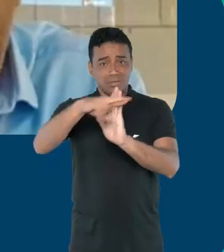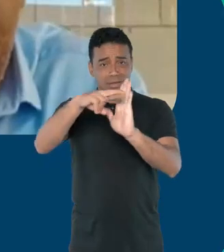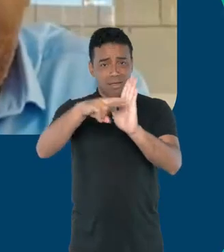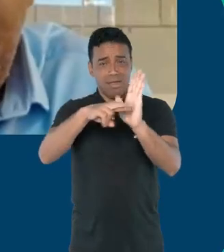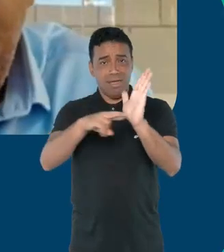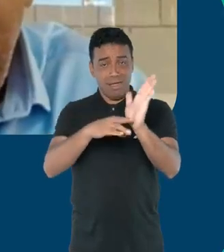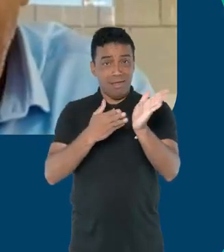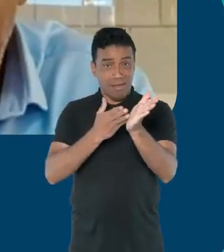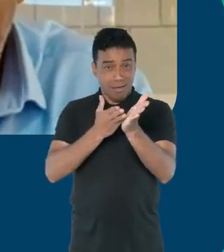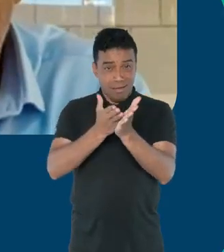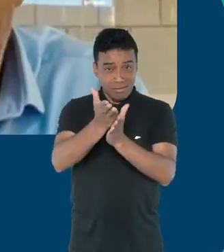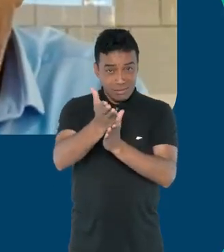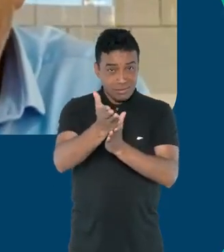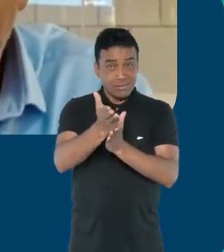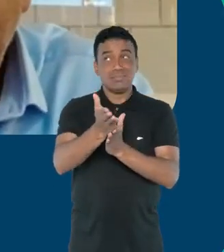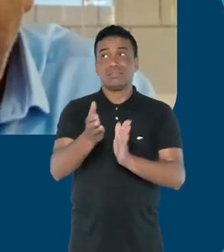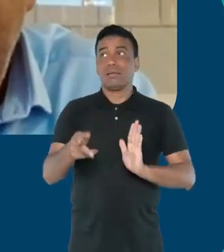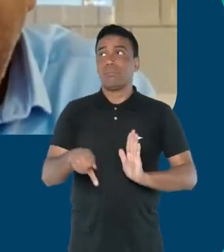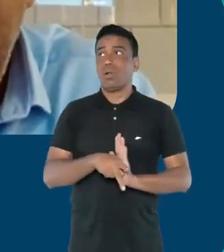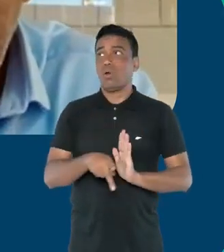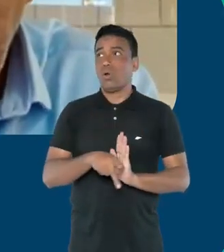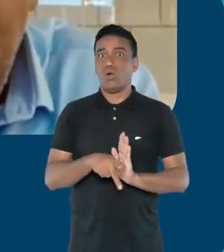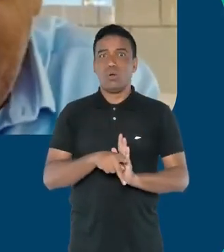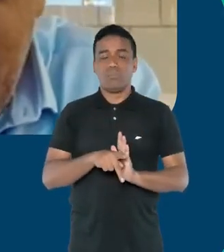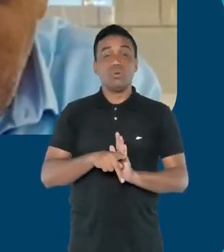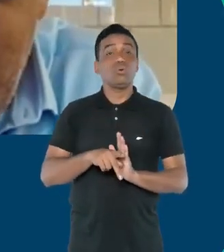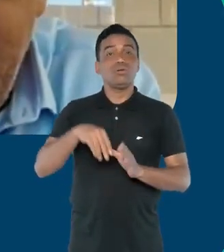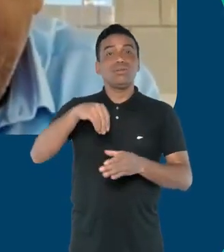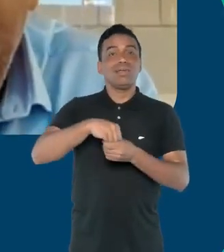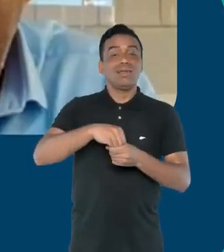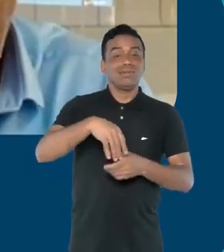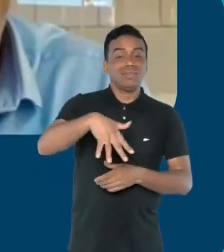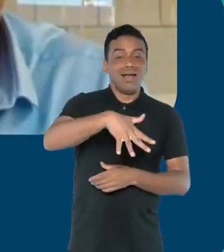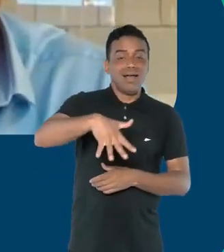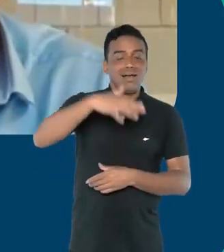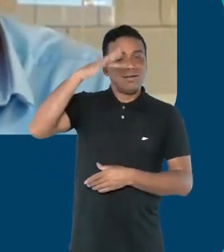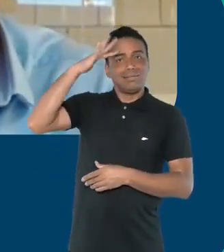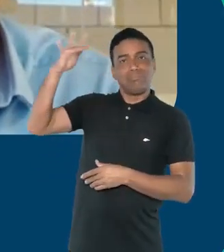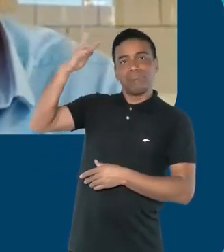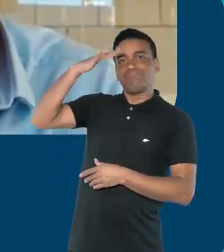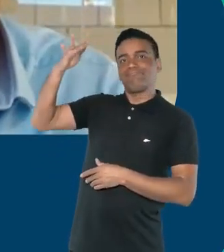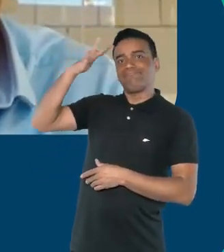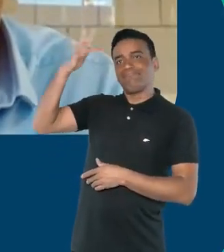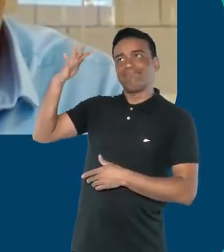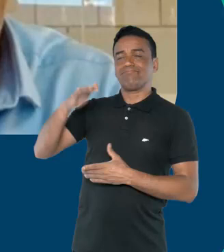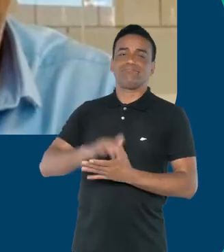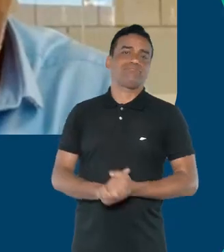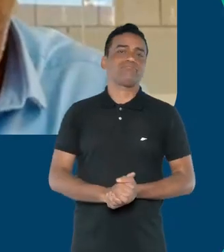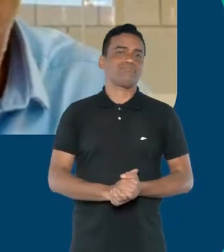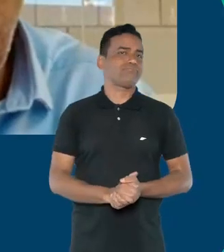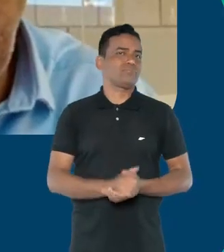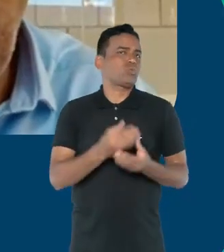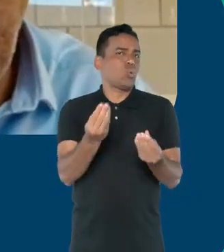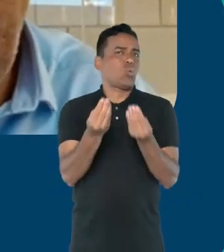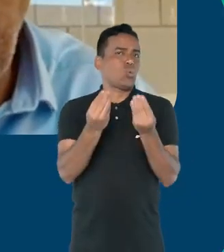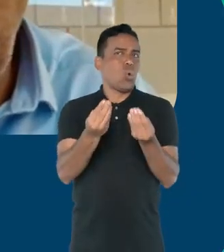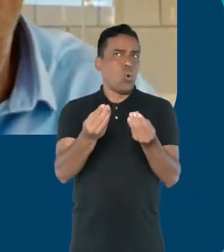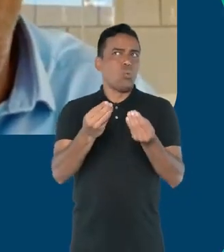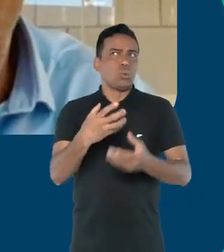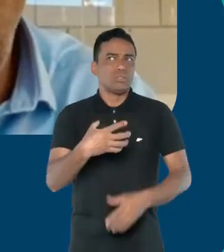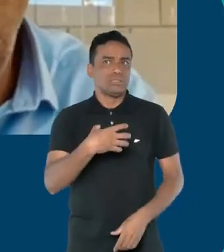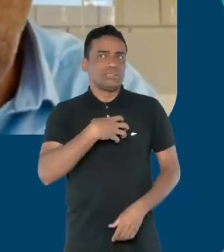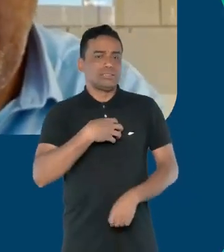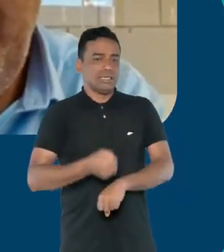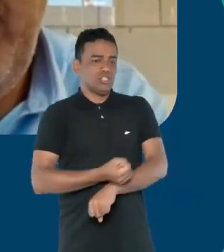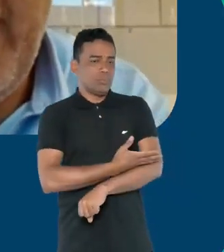inclusive regras ali da imaginação. Então, como é que um sentimento